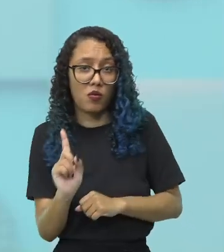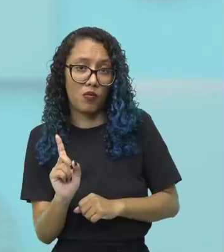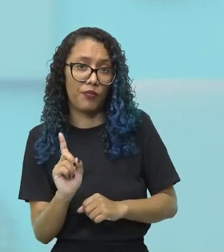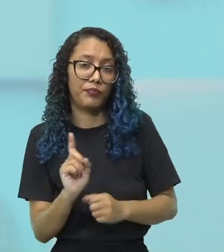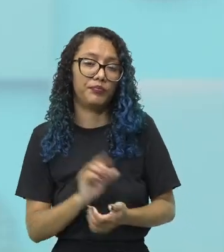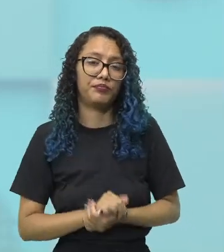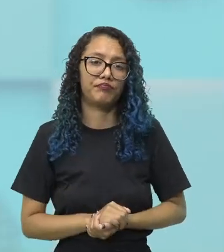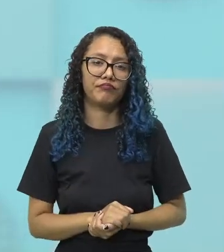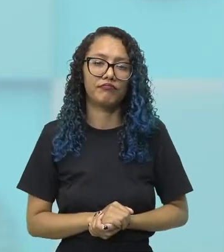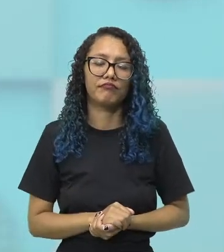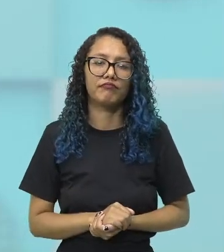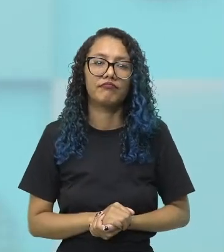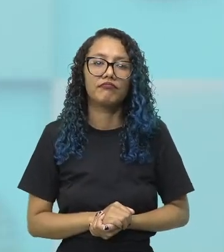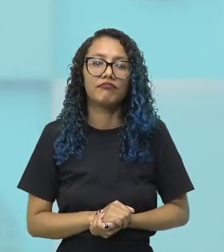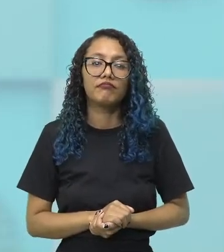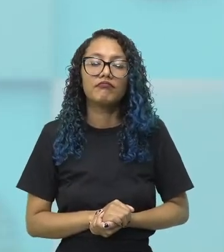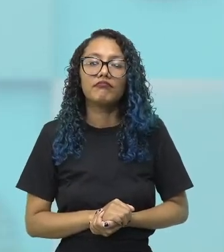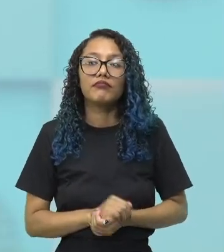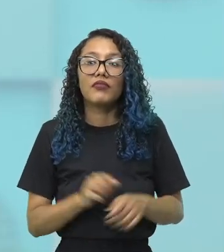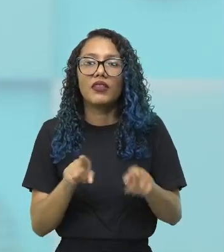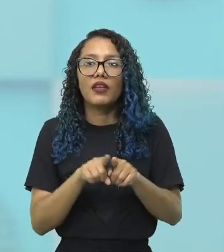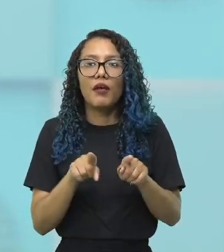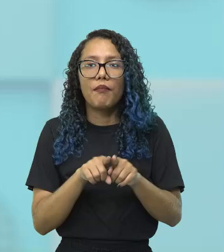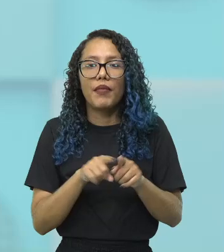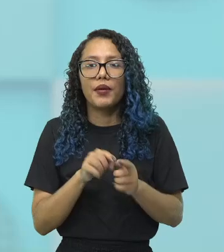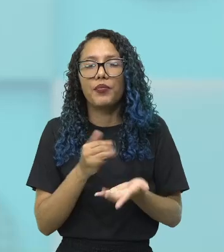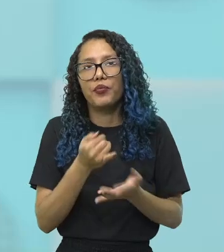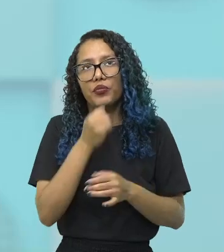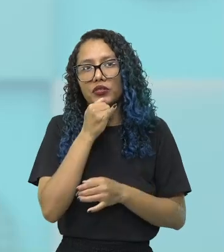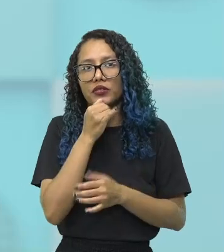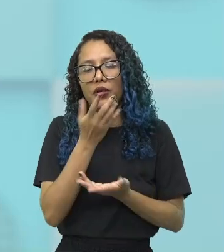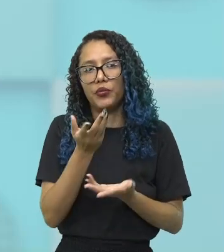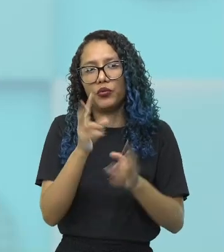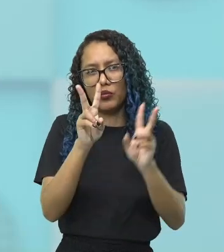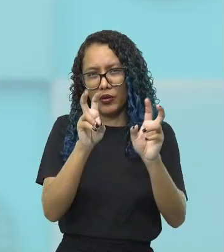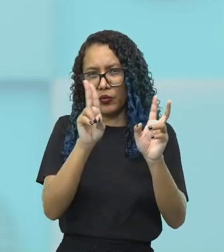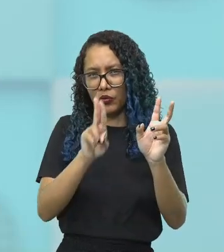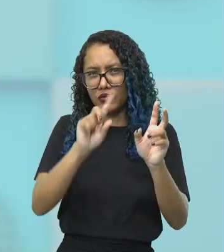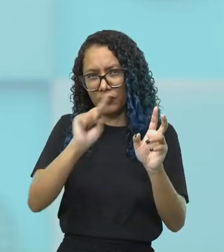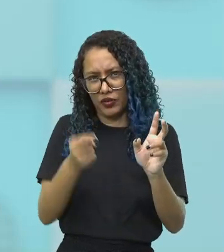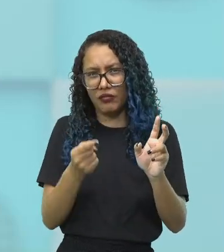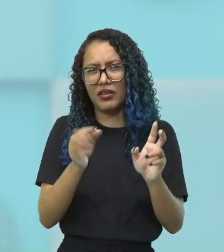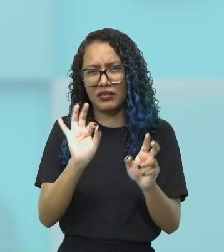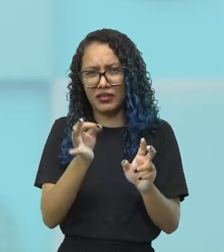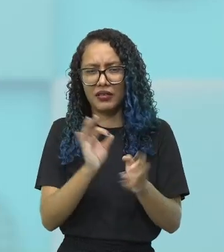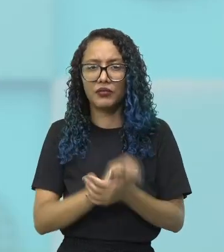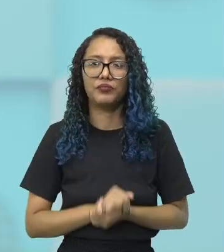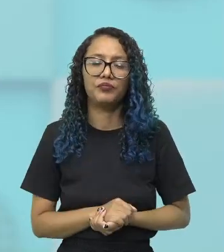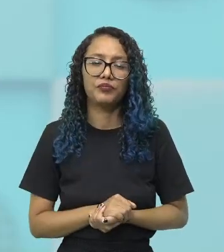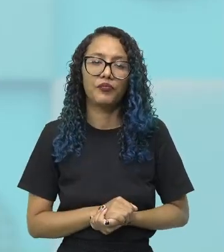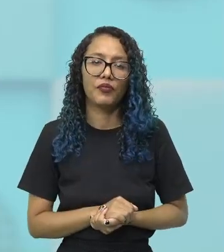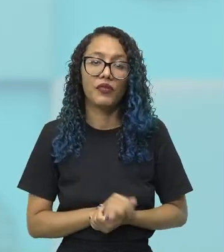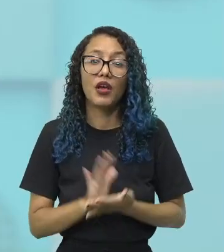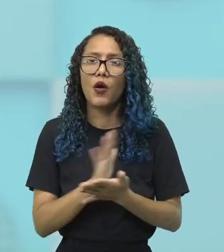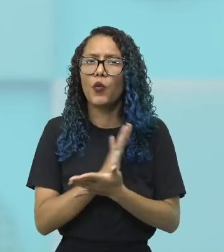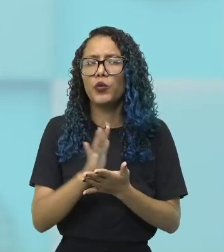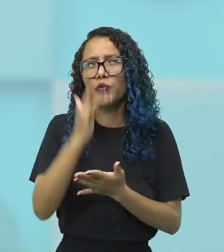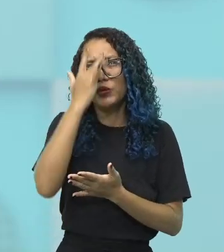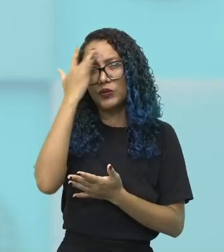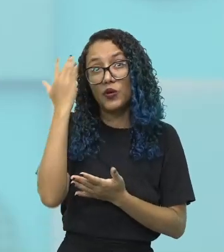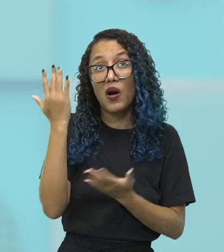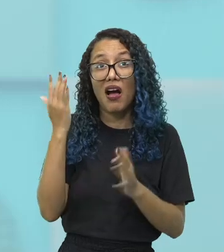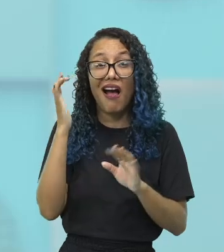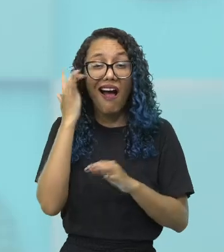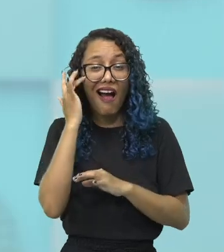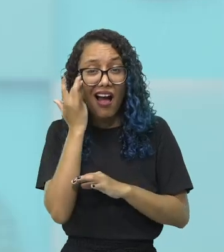Tenho certeza que quando a gente fala assim, é sobre o uso da vírgula, ainda é comum ter pessoas falando que a